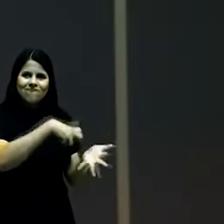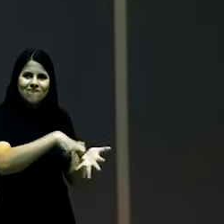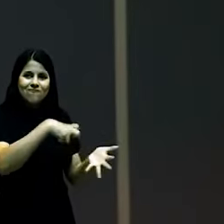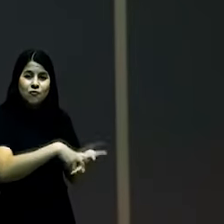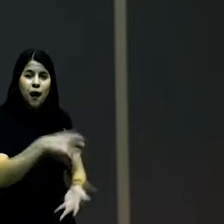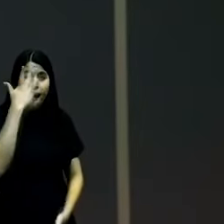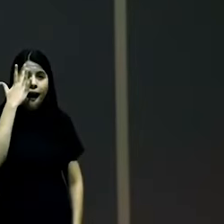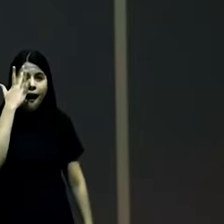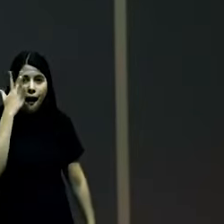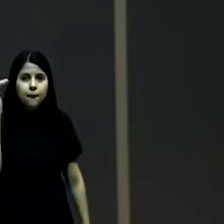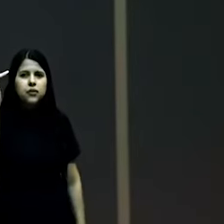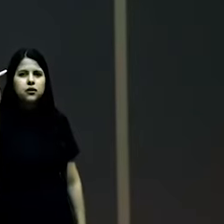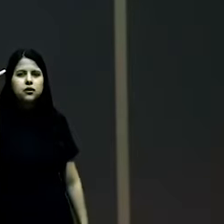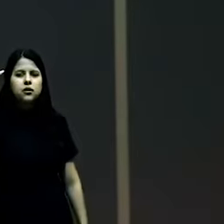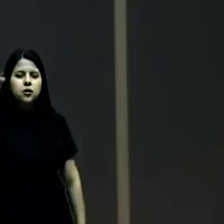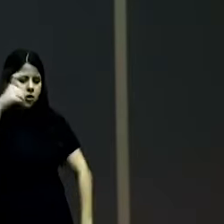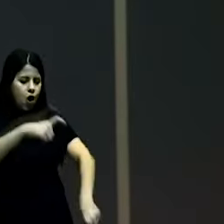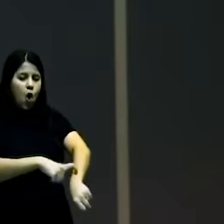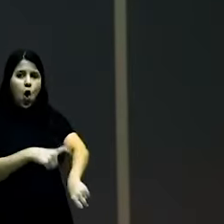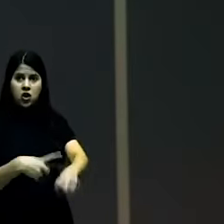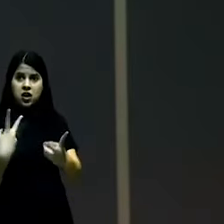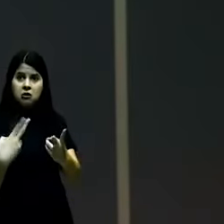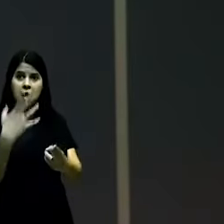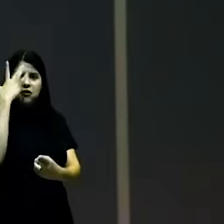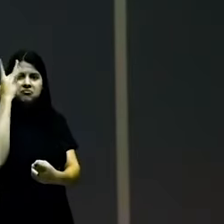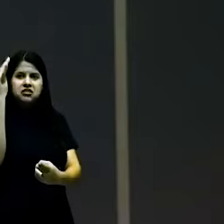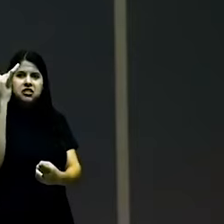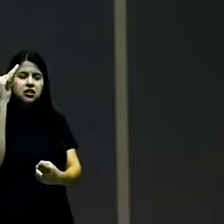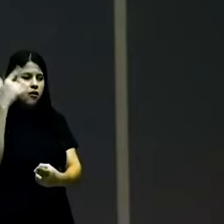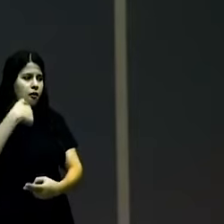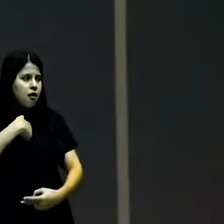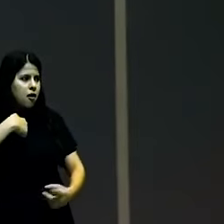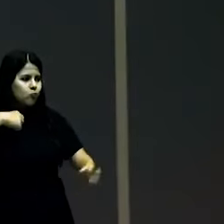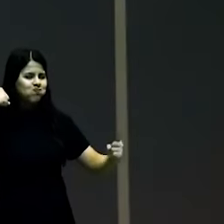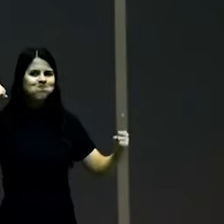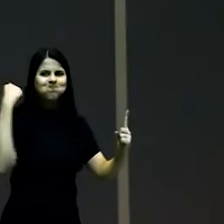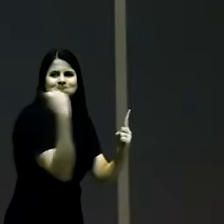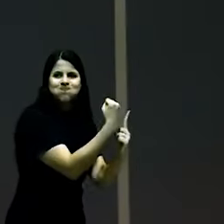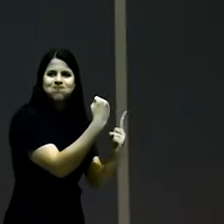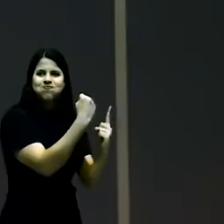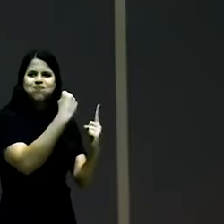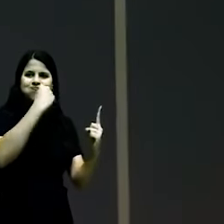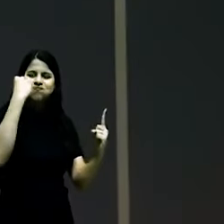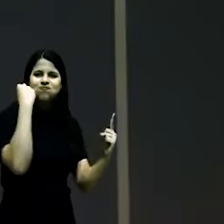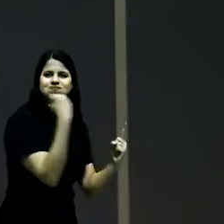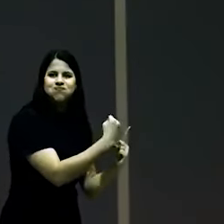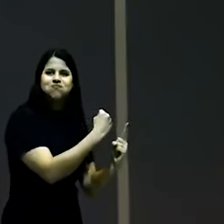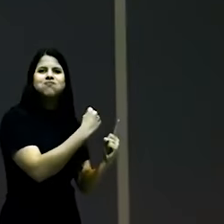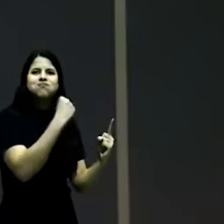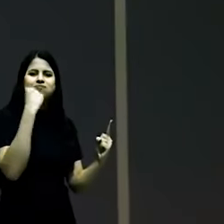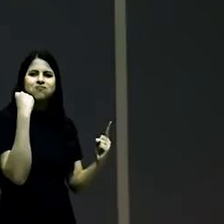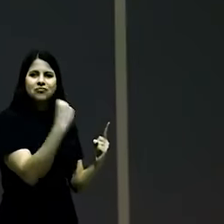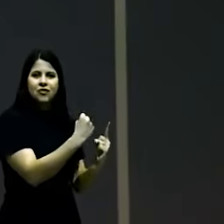amanhã, a esta hora, eu não tiver feito com a sua vida